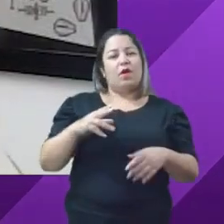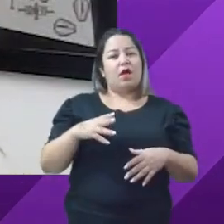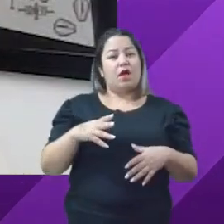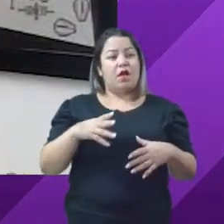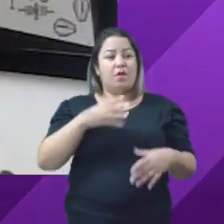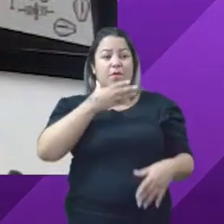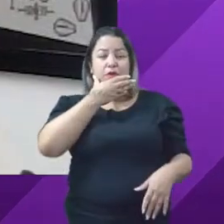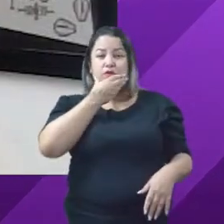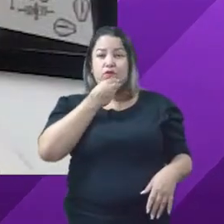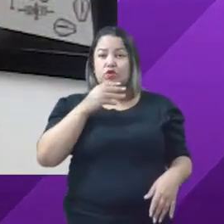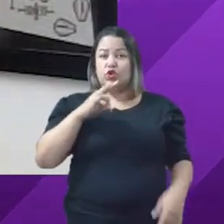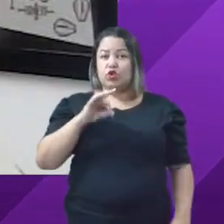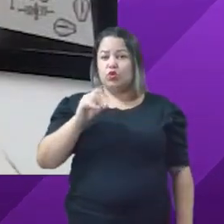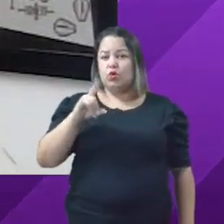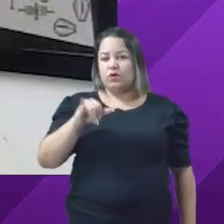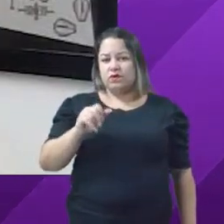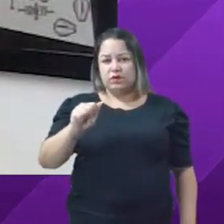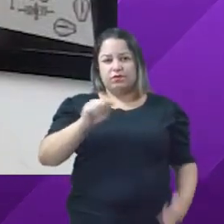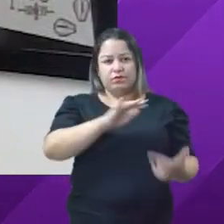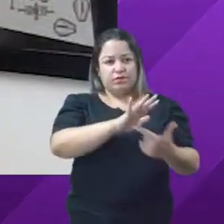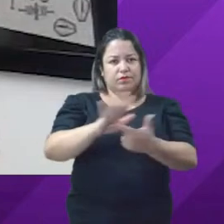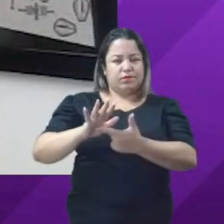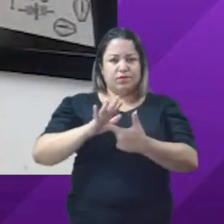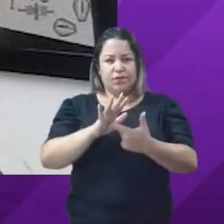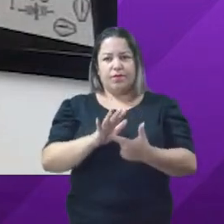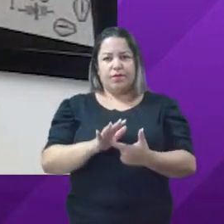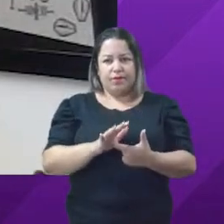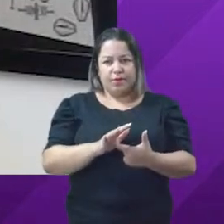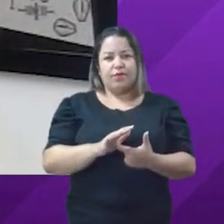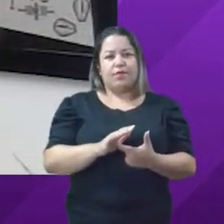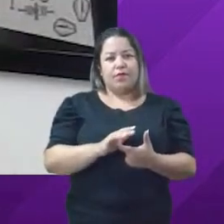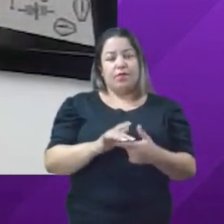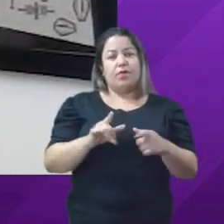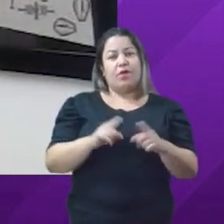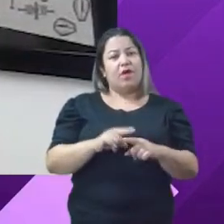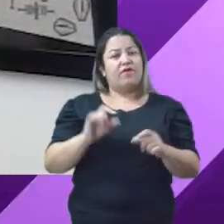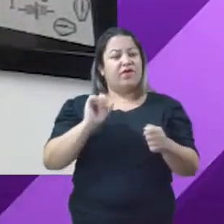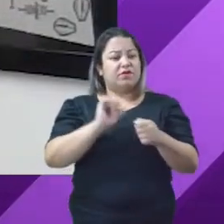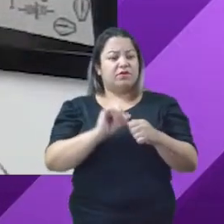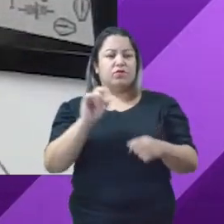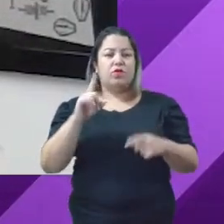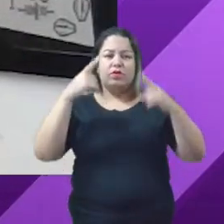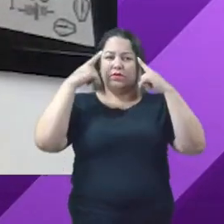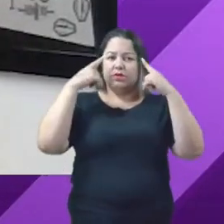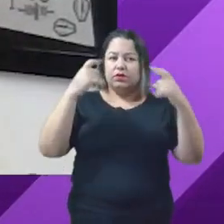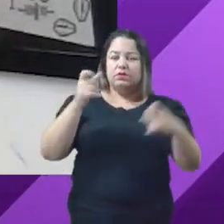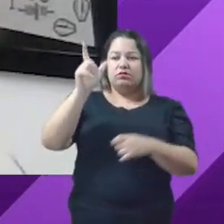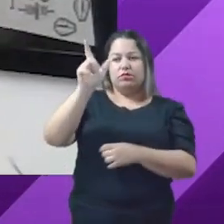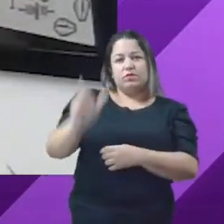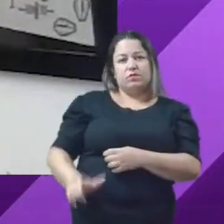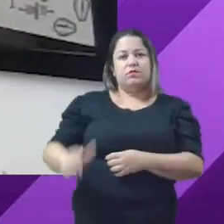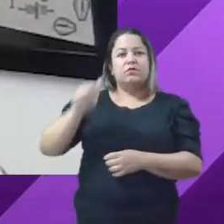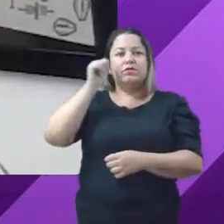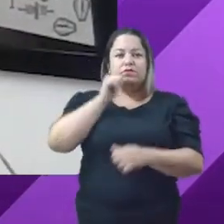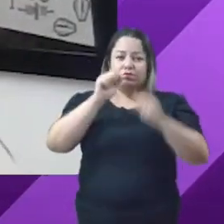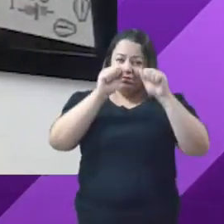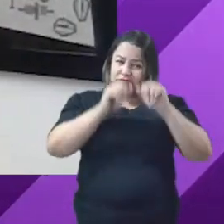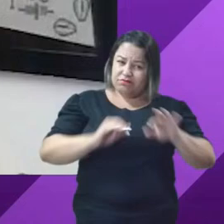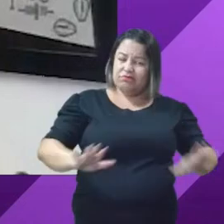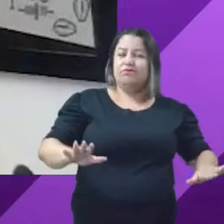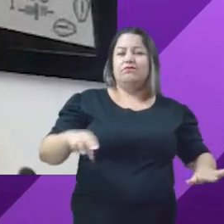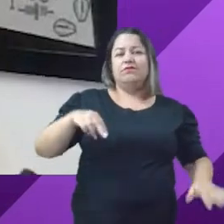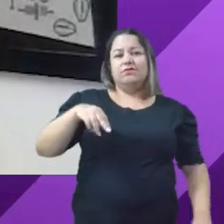masculinidade tóxica, tem de demonstrar a sua virilidade é cometendo violência contra as mulheres, é disseminando a